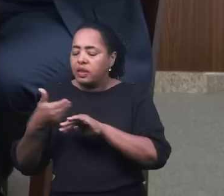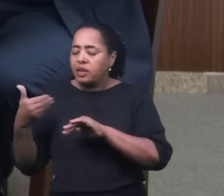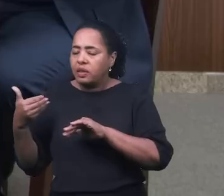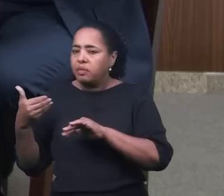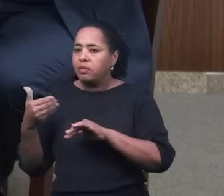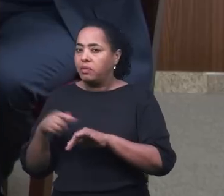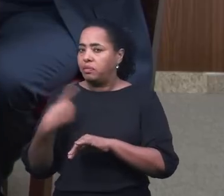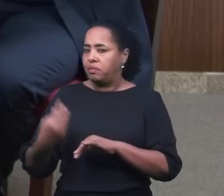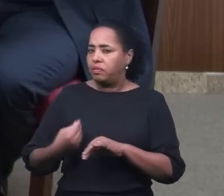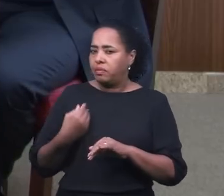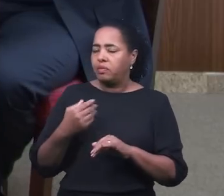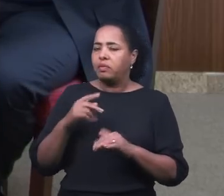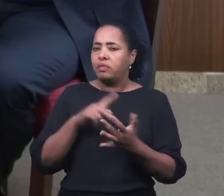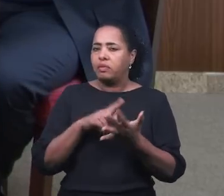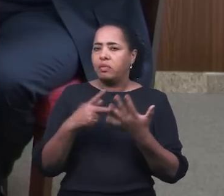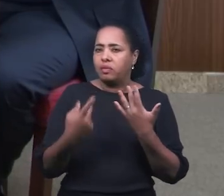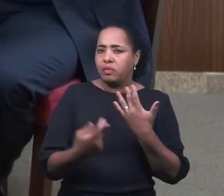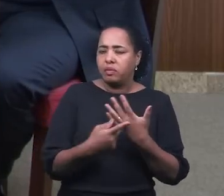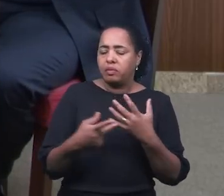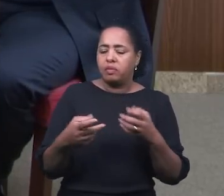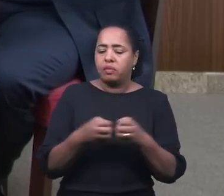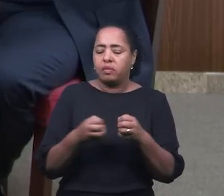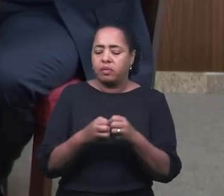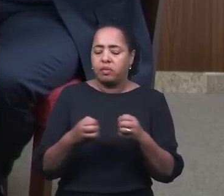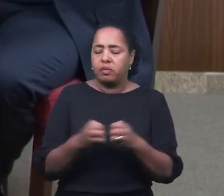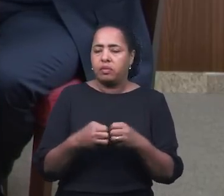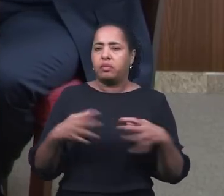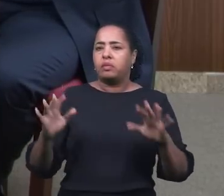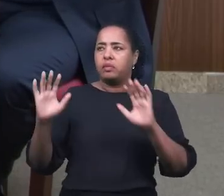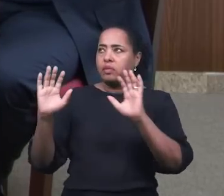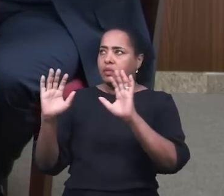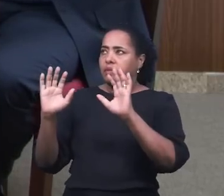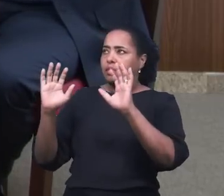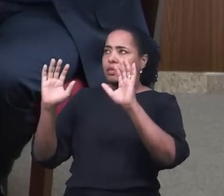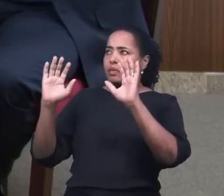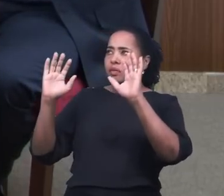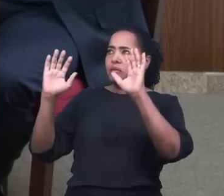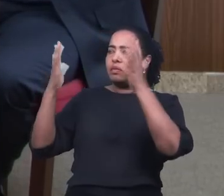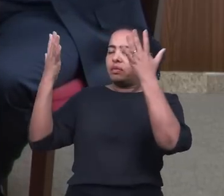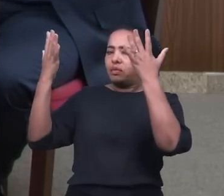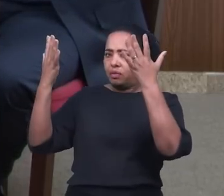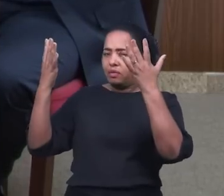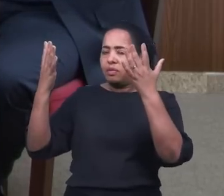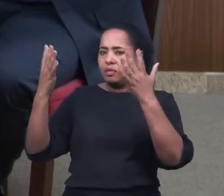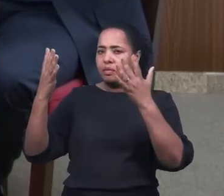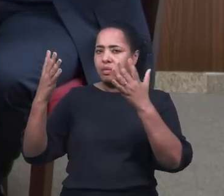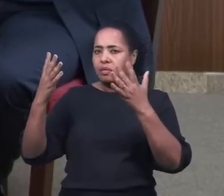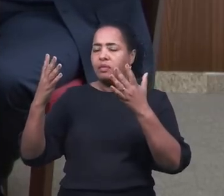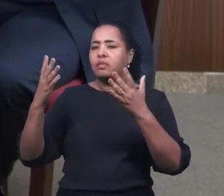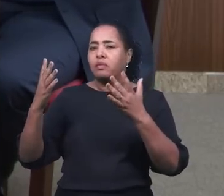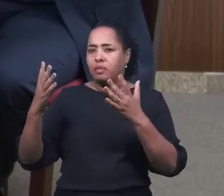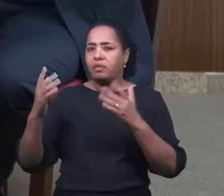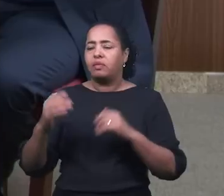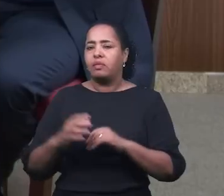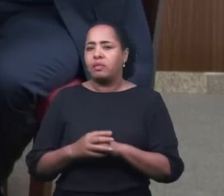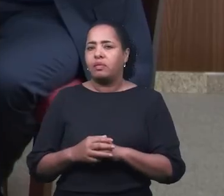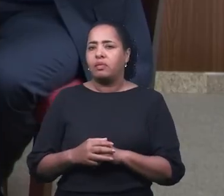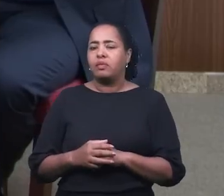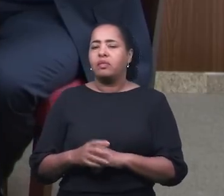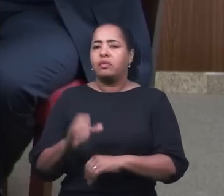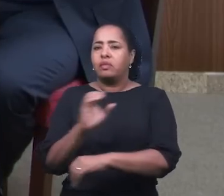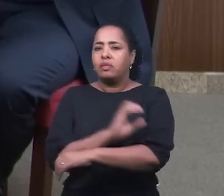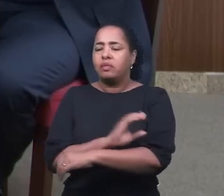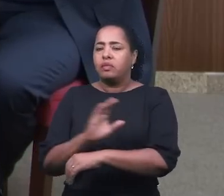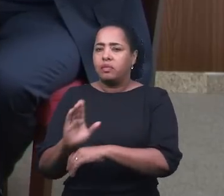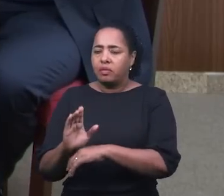bodas, né? Do milagre da multiplicação do vinho em Caná da Galileia. Nós